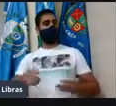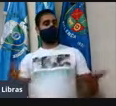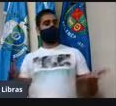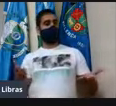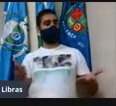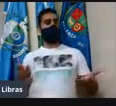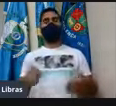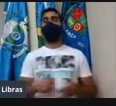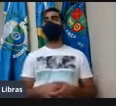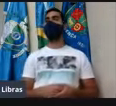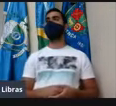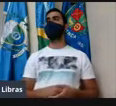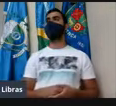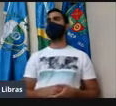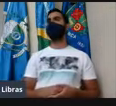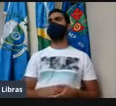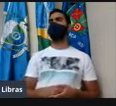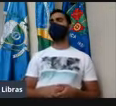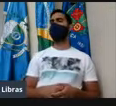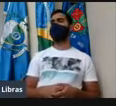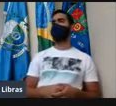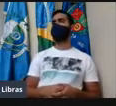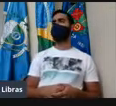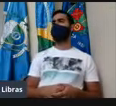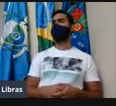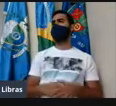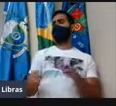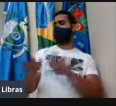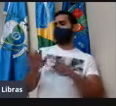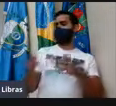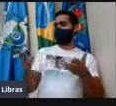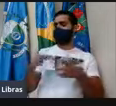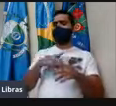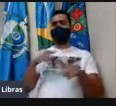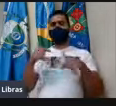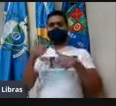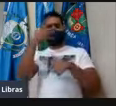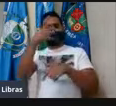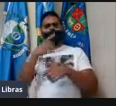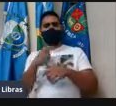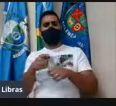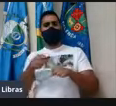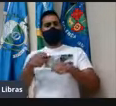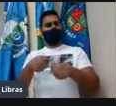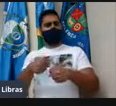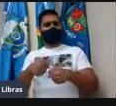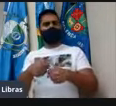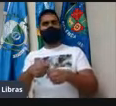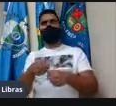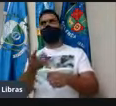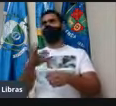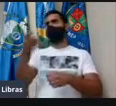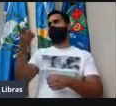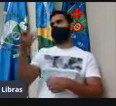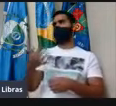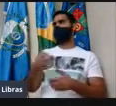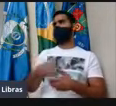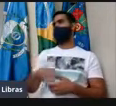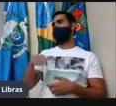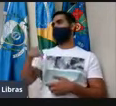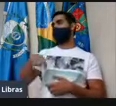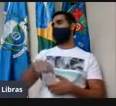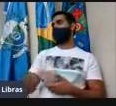vem tratando a Prev como é preciso ser tratada, com seriedade, com firmeza. Eu queria que você explanasse isso para mim, para nós